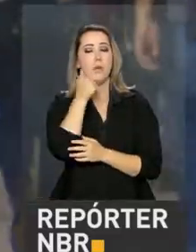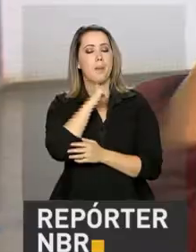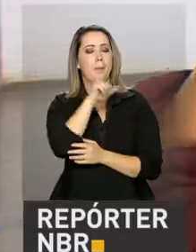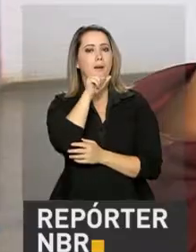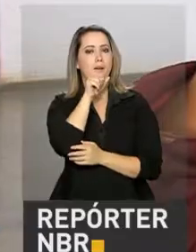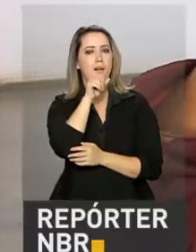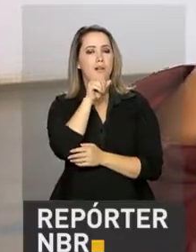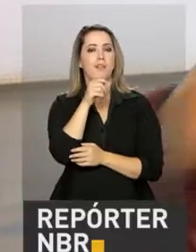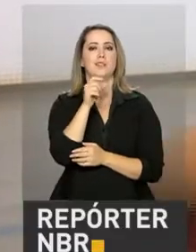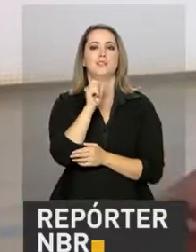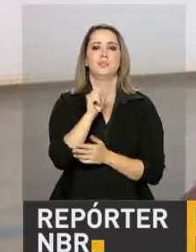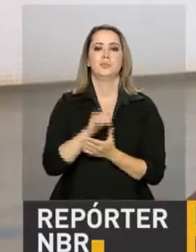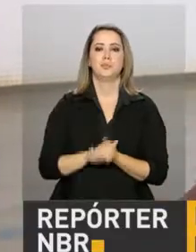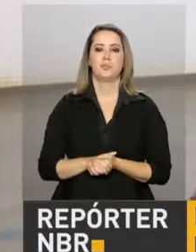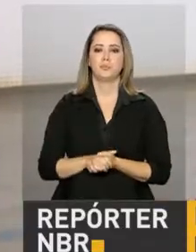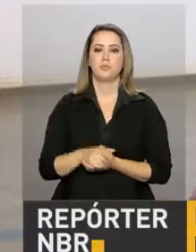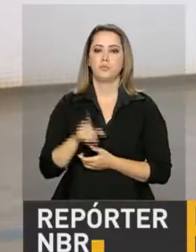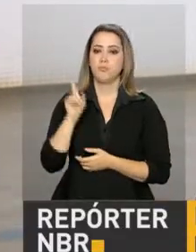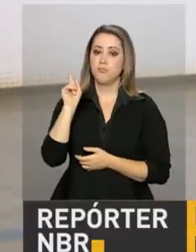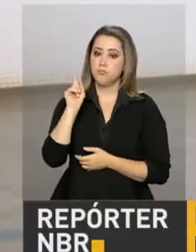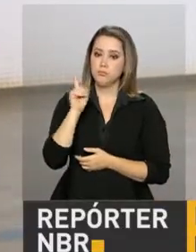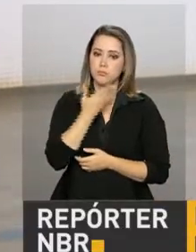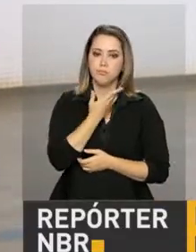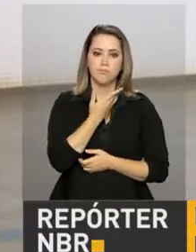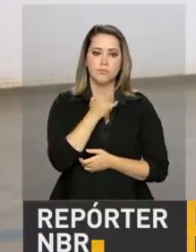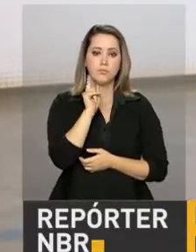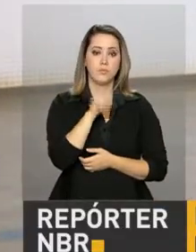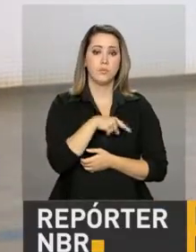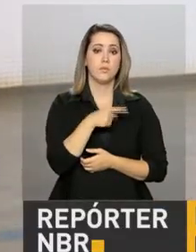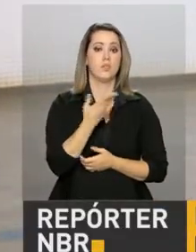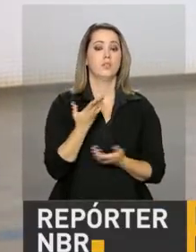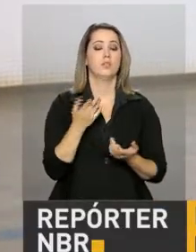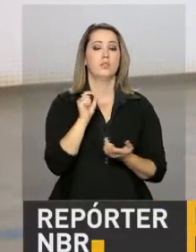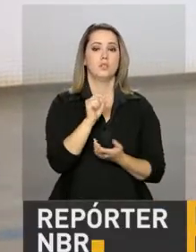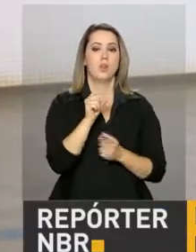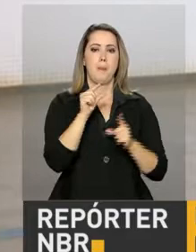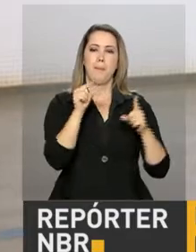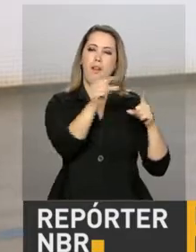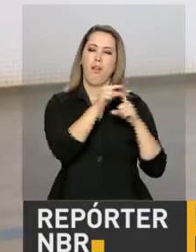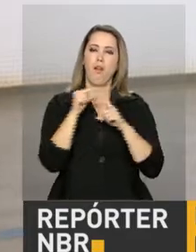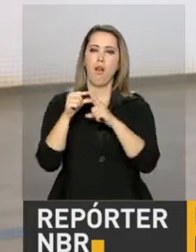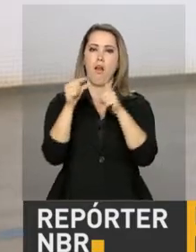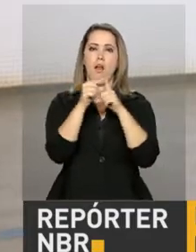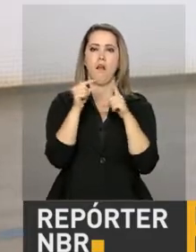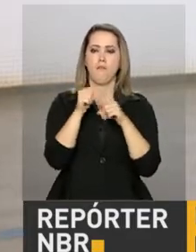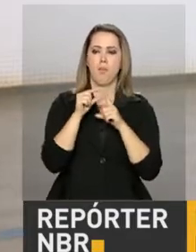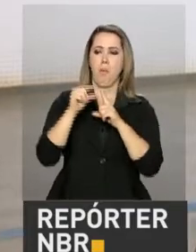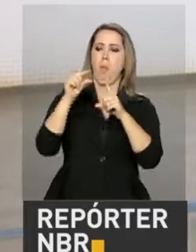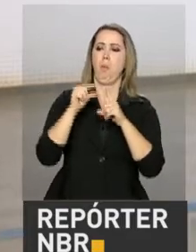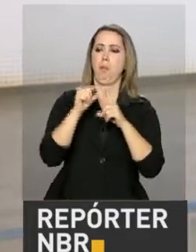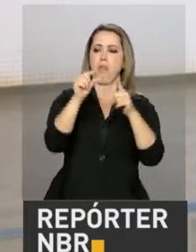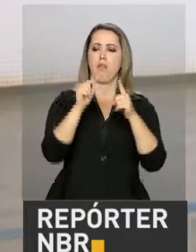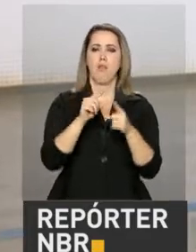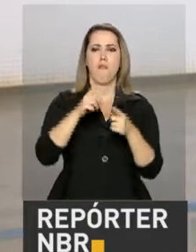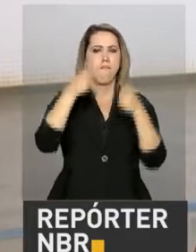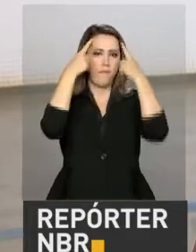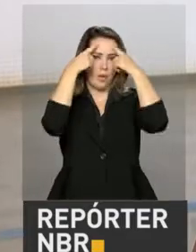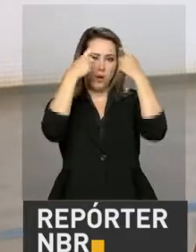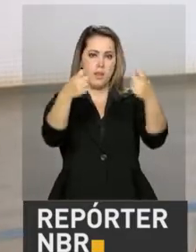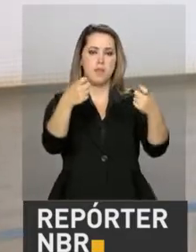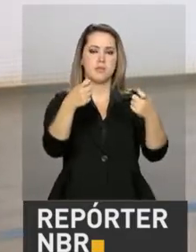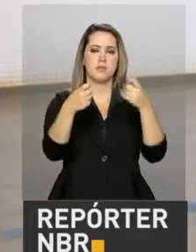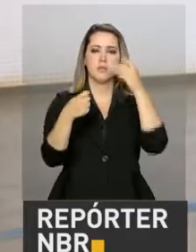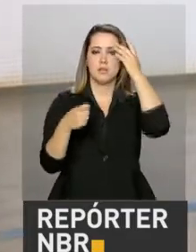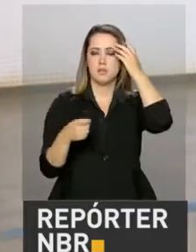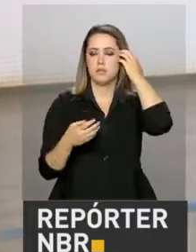que é. O relacionamento abusivo é palavras, né, verbais, é violência.